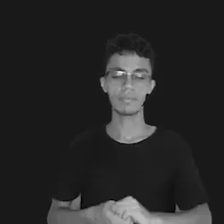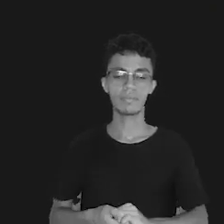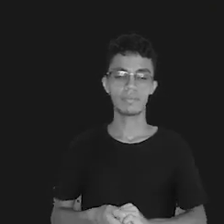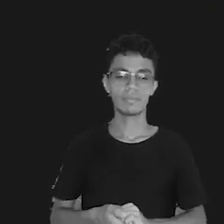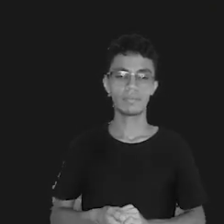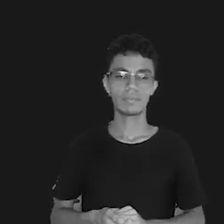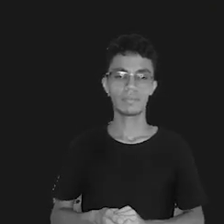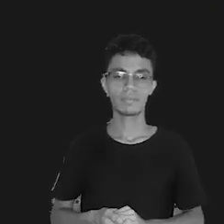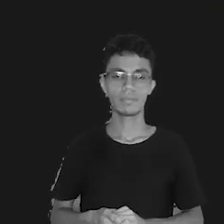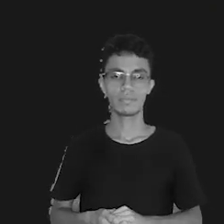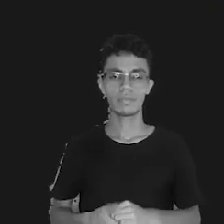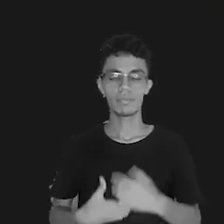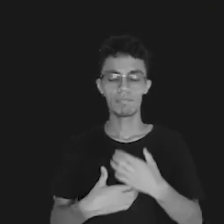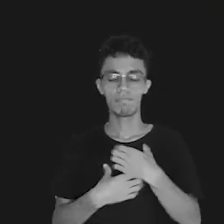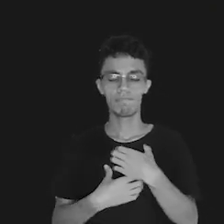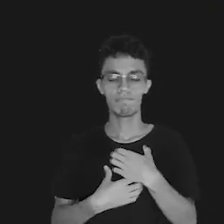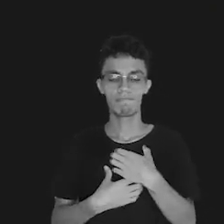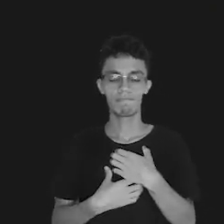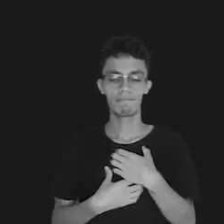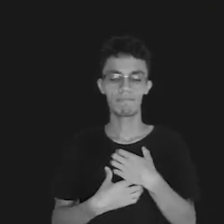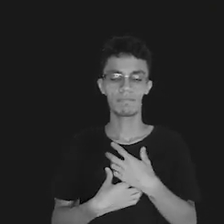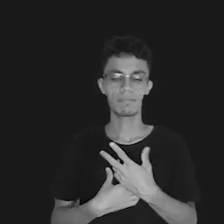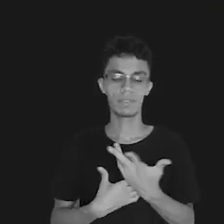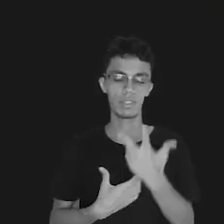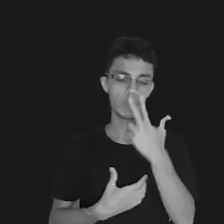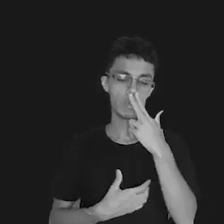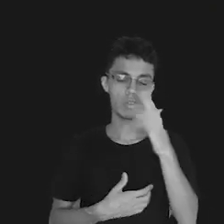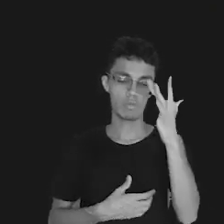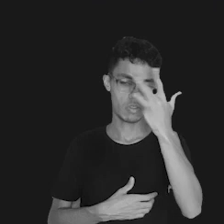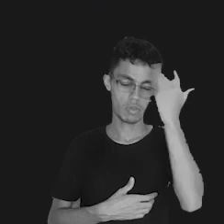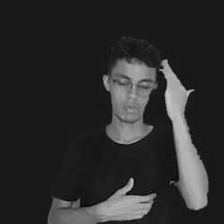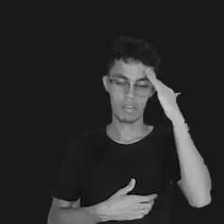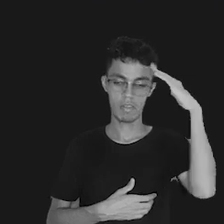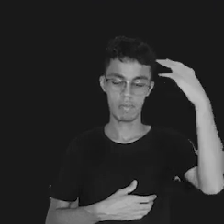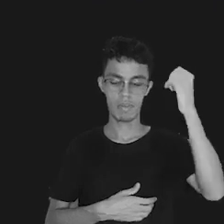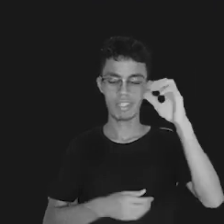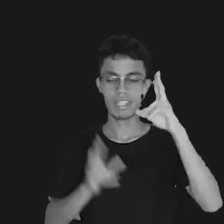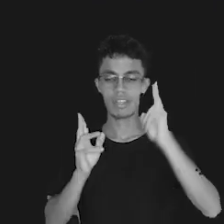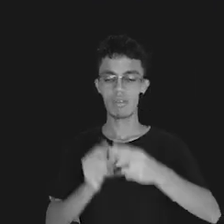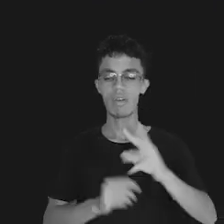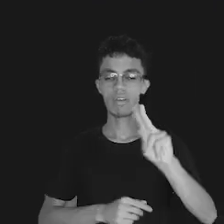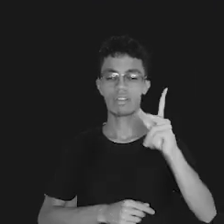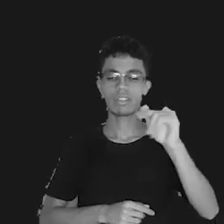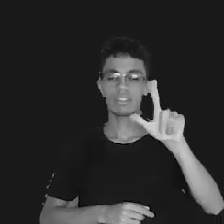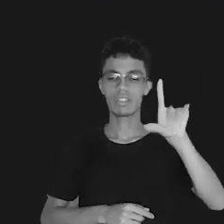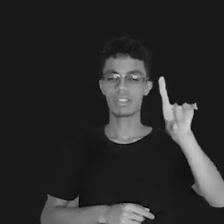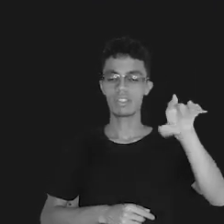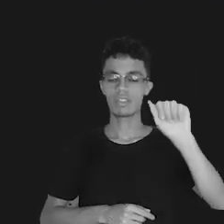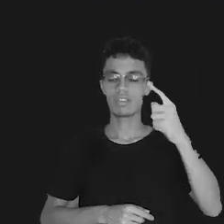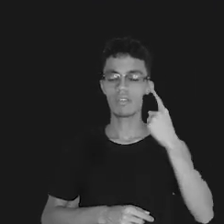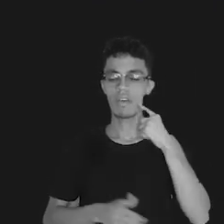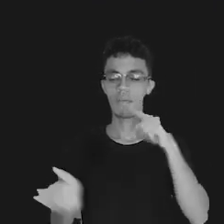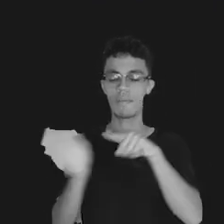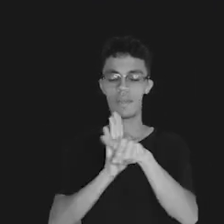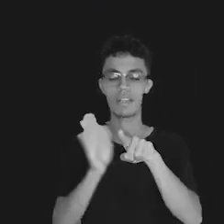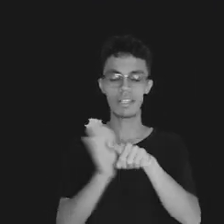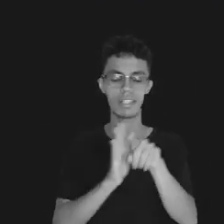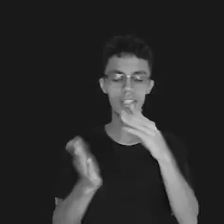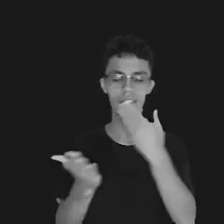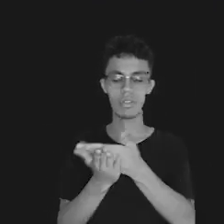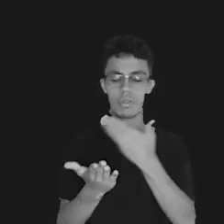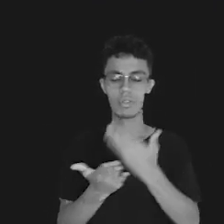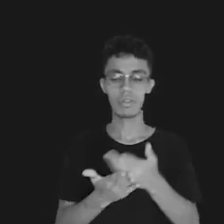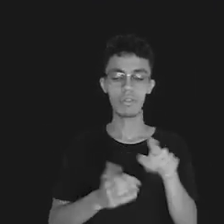Então, é incrível, né? Acho que todo grande artista, assim como a Hilda, quanto mais você mexe, mais você fuça, cavuca, você vai